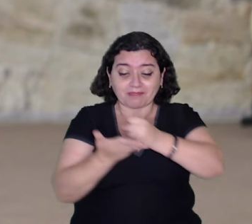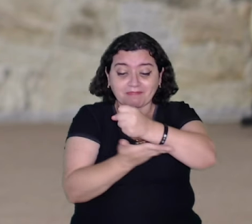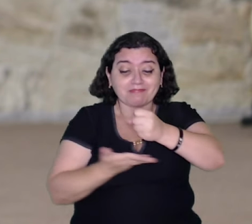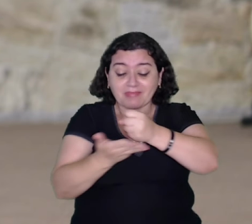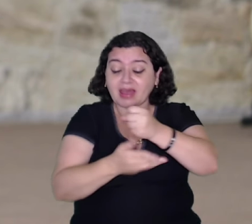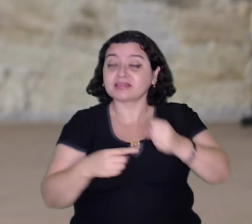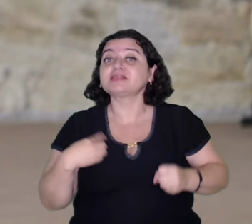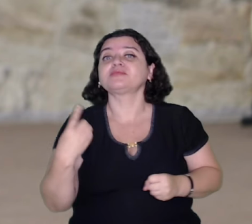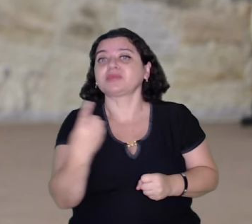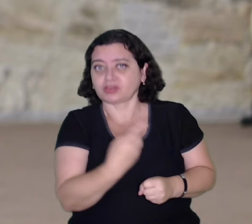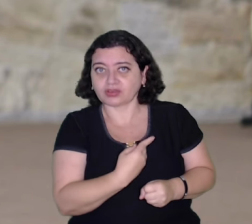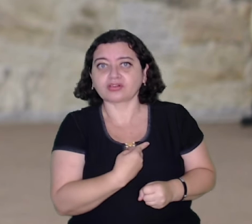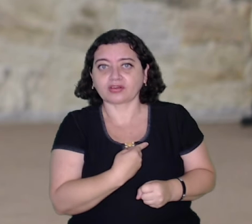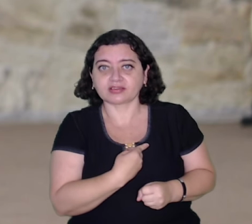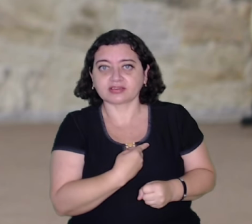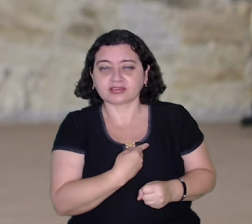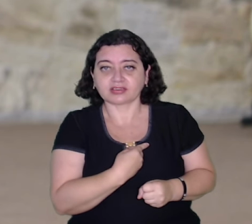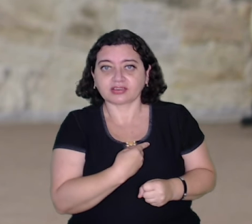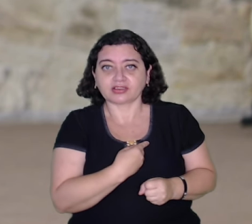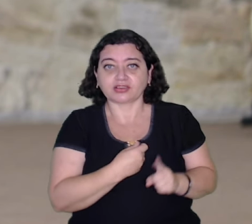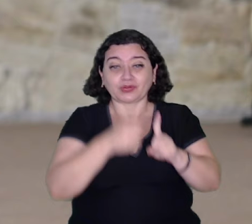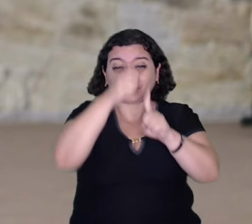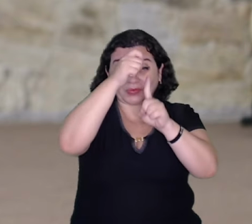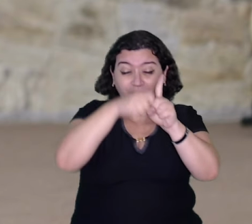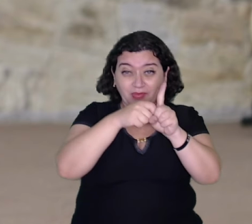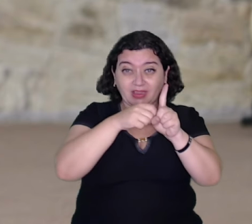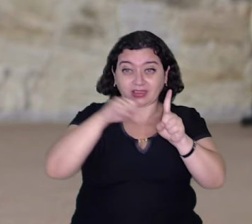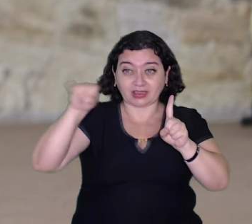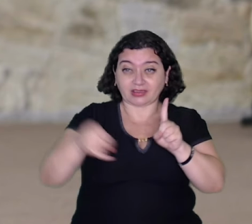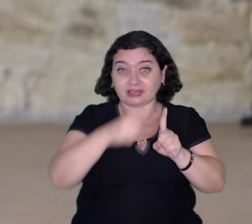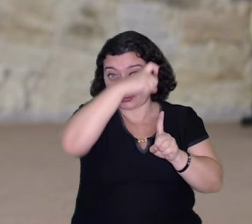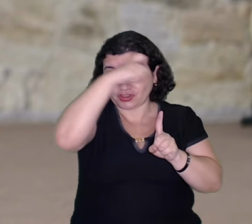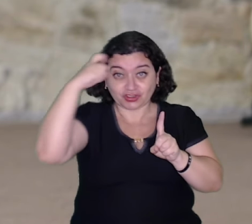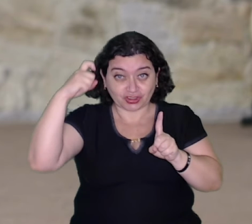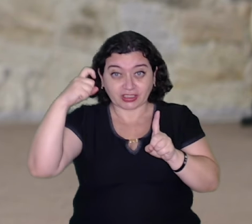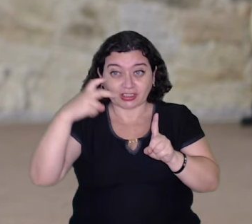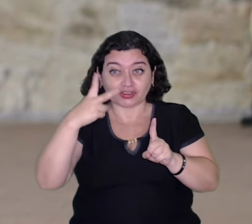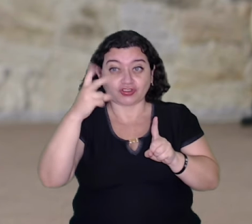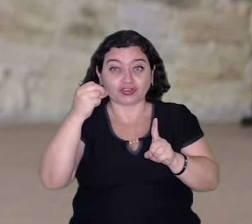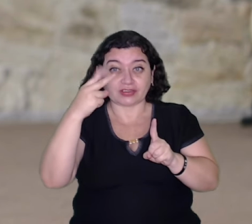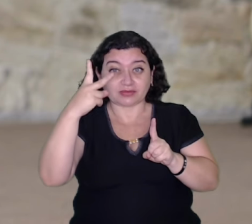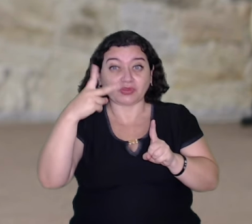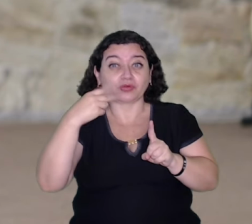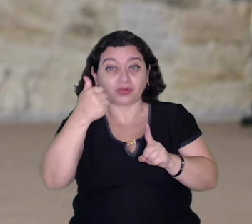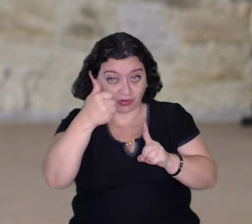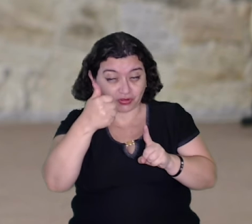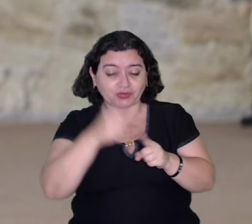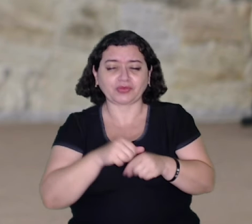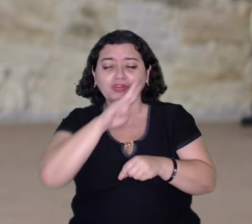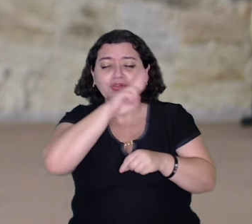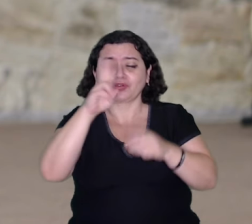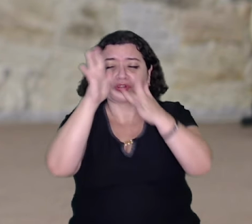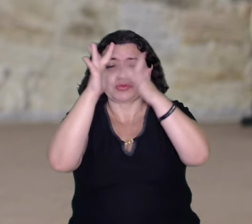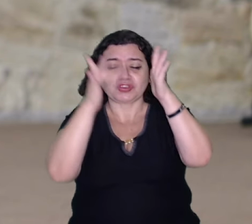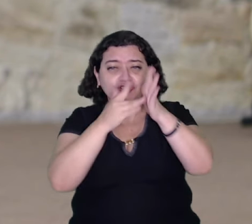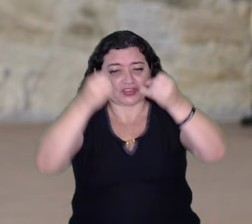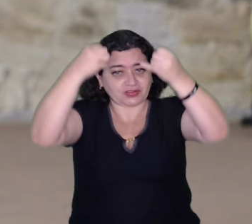nós durante o mês de janeiro, agora de 2021. Em nome de Jesus, ele diz